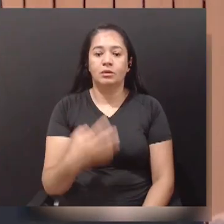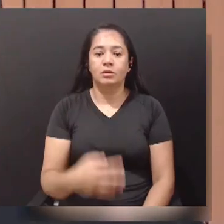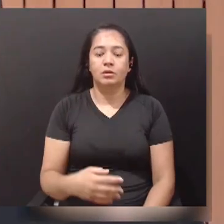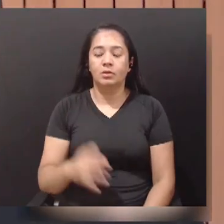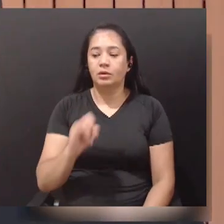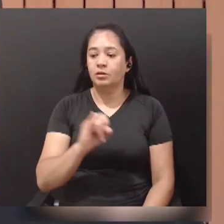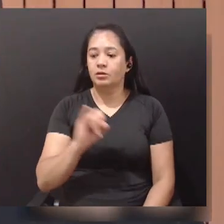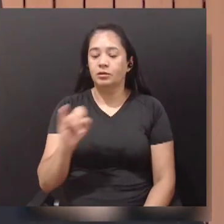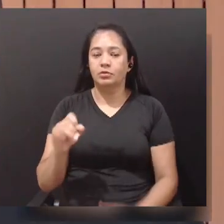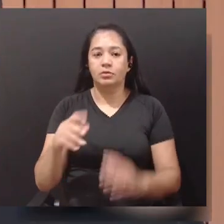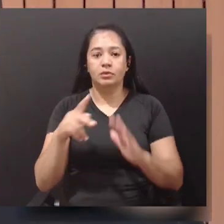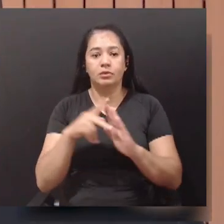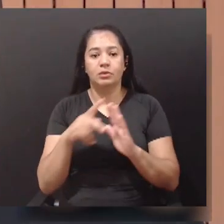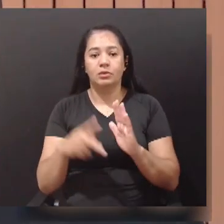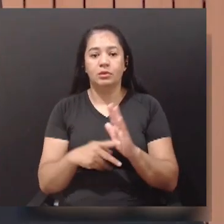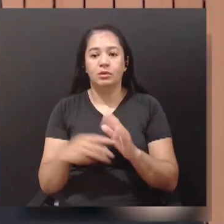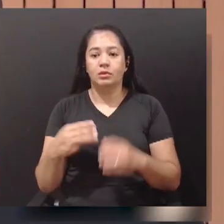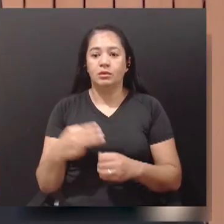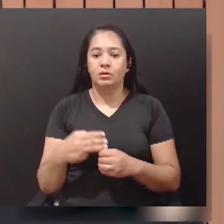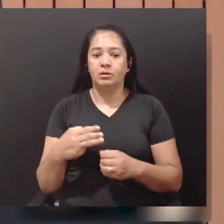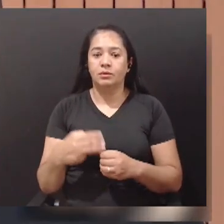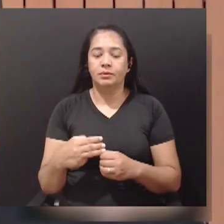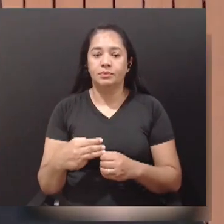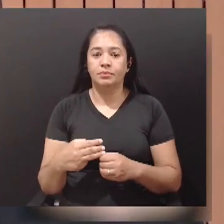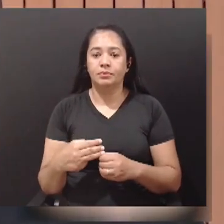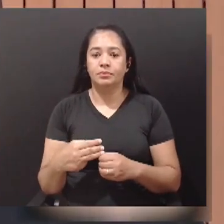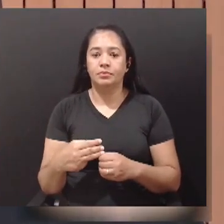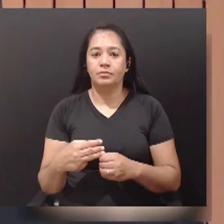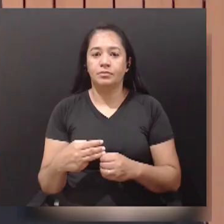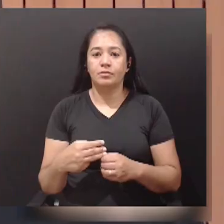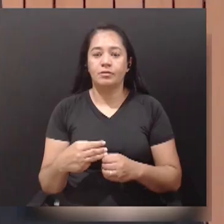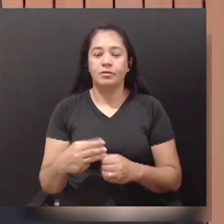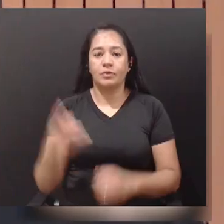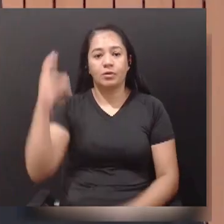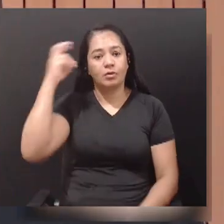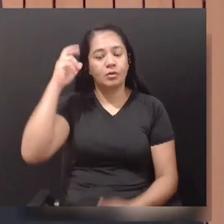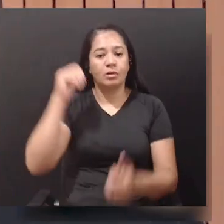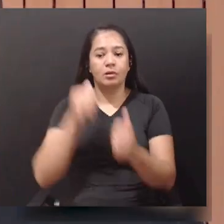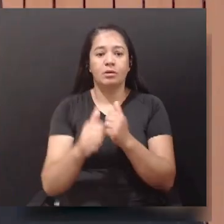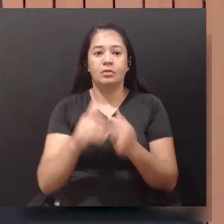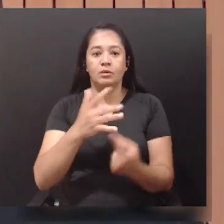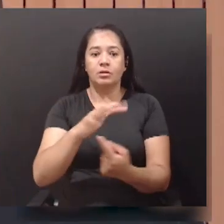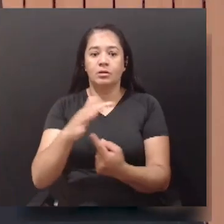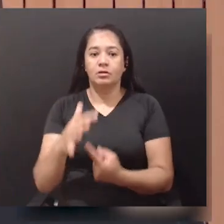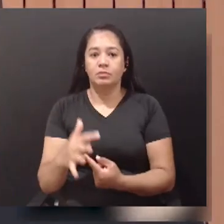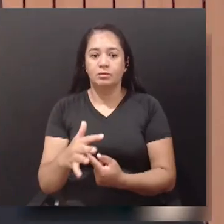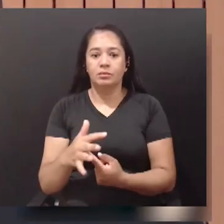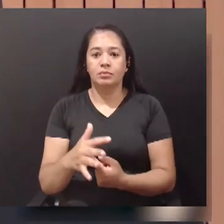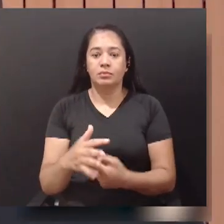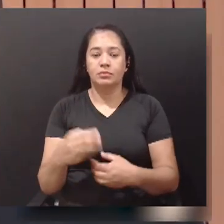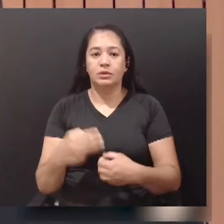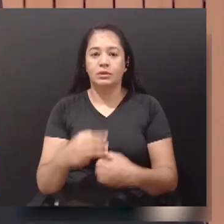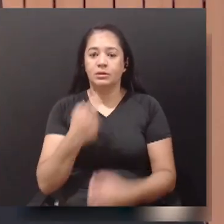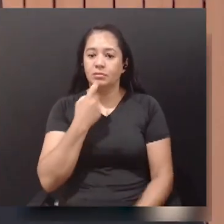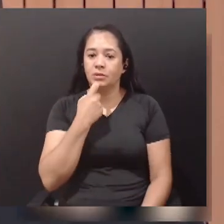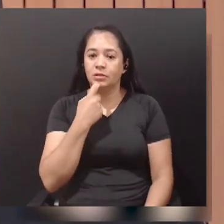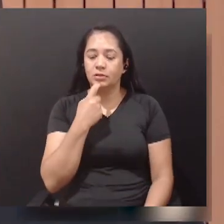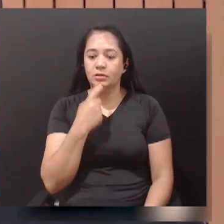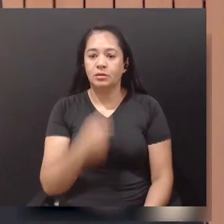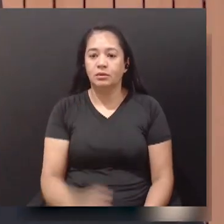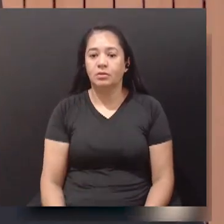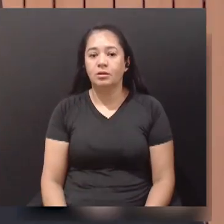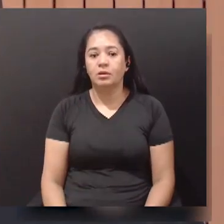programa municipal aí de ocupação cultural e esportiva nas praças municipais de Campinas, trazendo aí